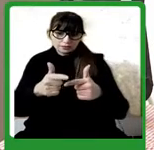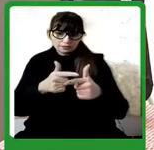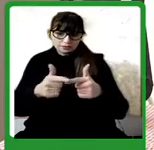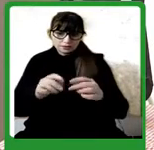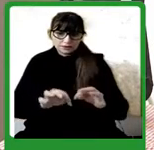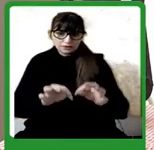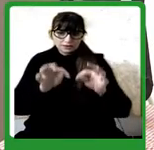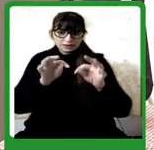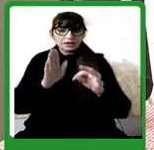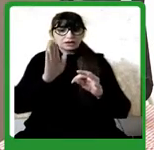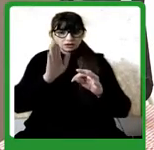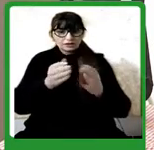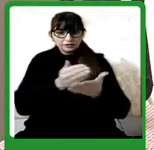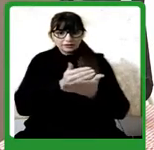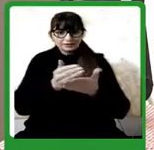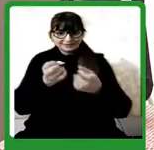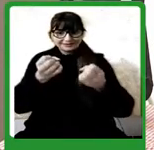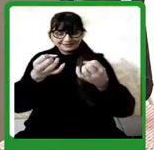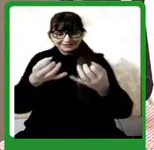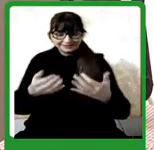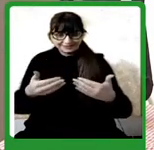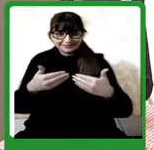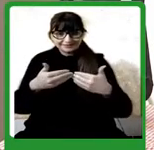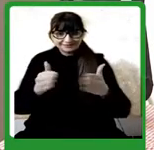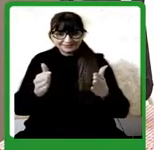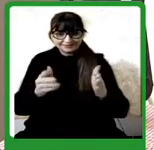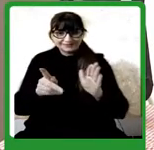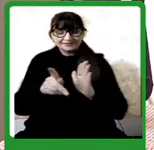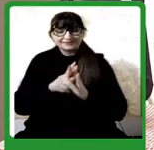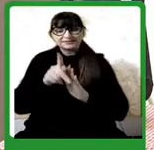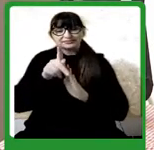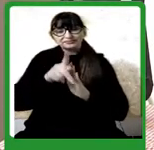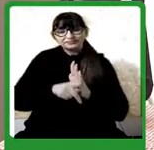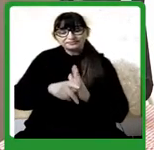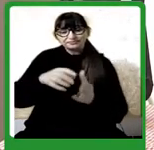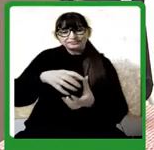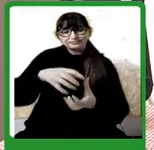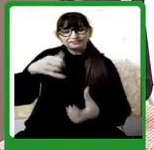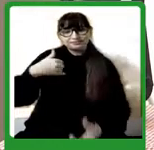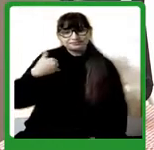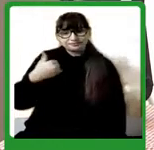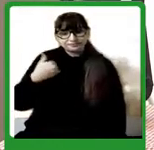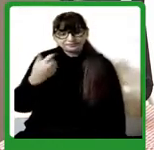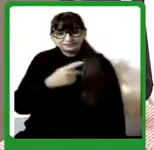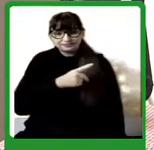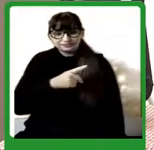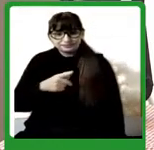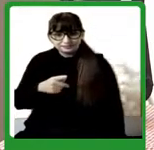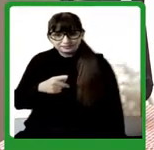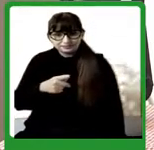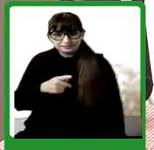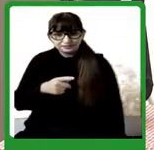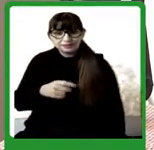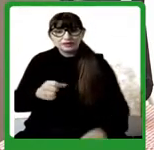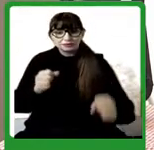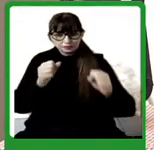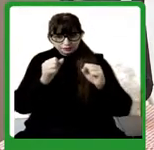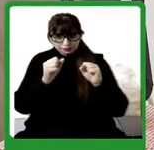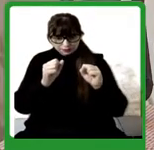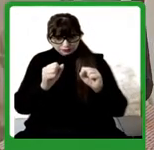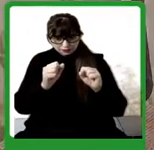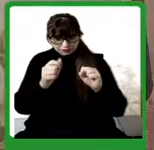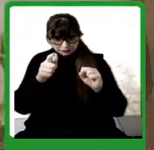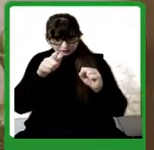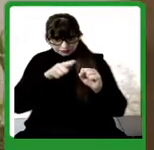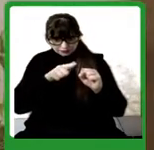estará já fazendo a abertura oficial do programa Sicredi Longevidade. Presidente Angelita, fala um pouquinho, vamos ver se